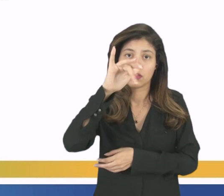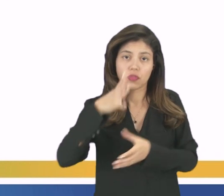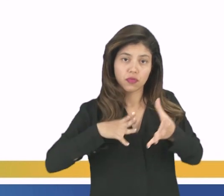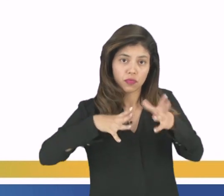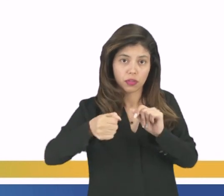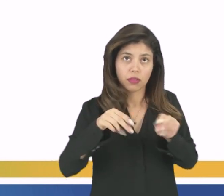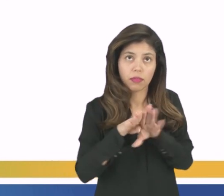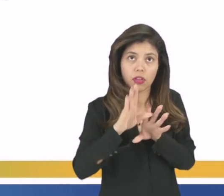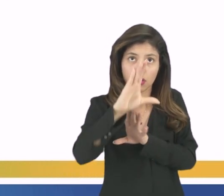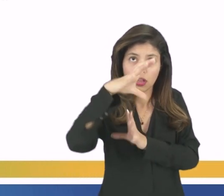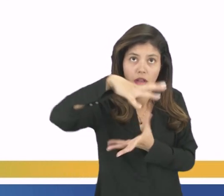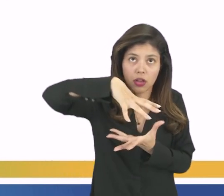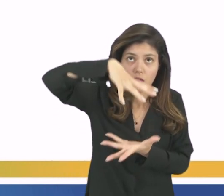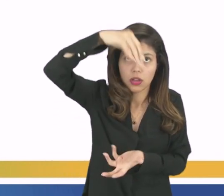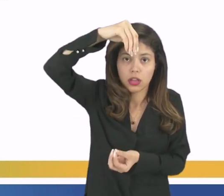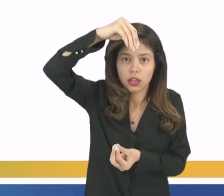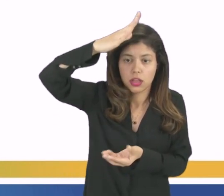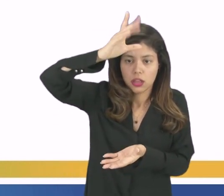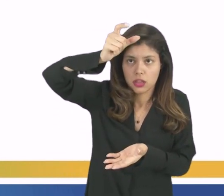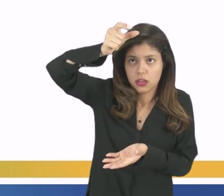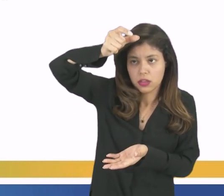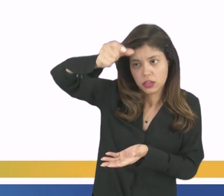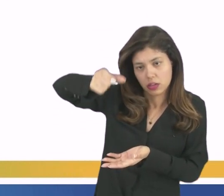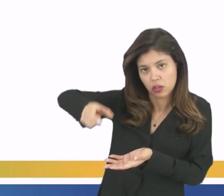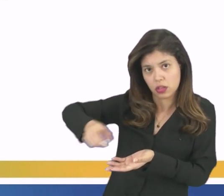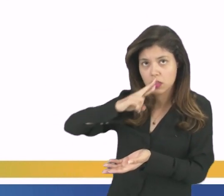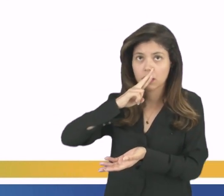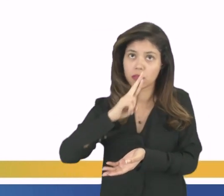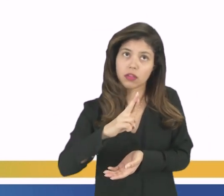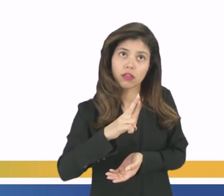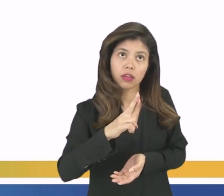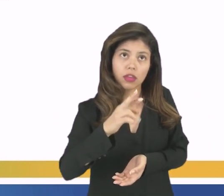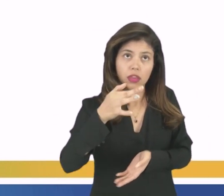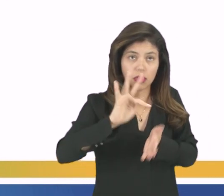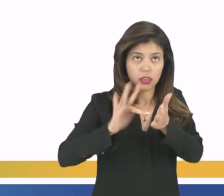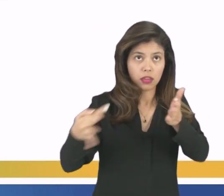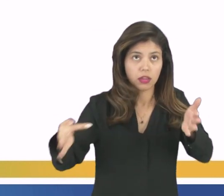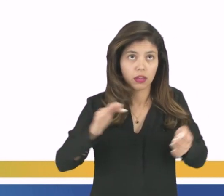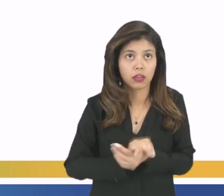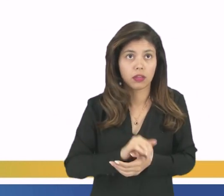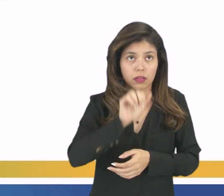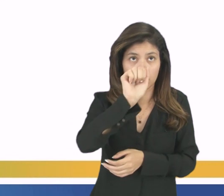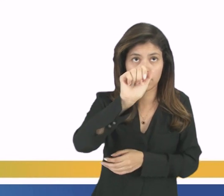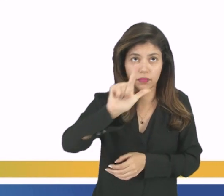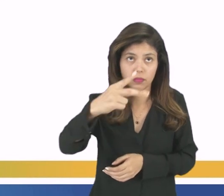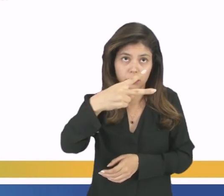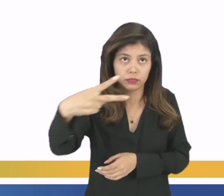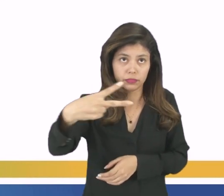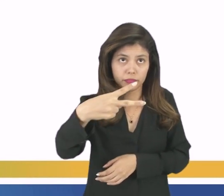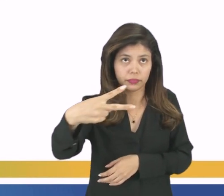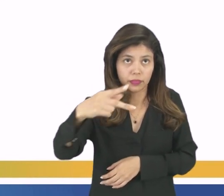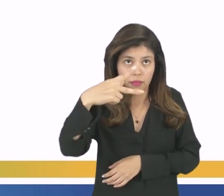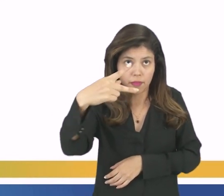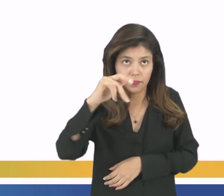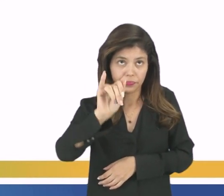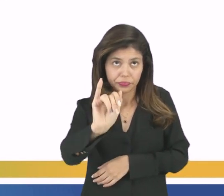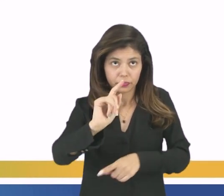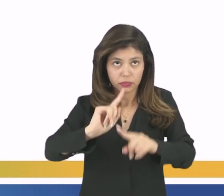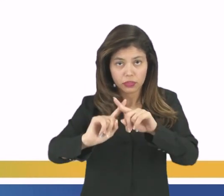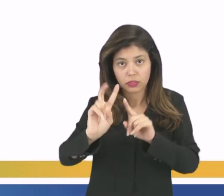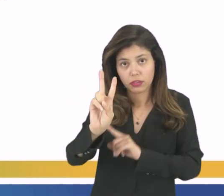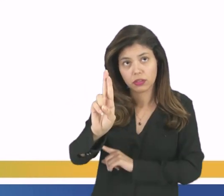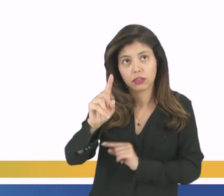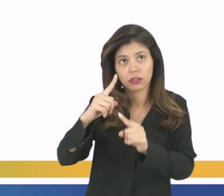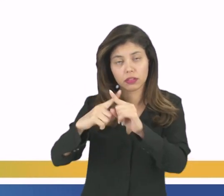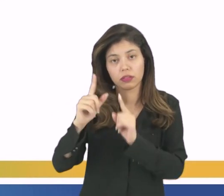pela geratriz do cone. A área lateral é calculada através da fórmula. A área lateral é multiplicar o π vezes